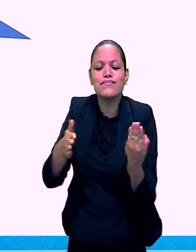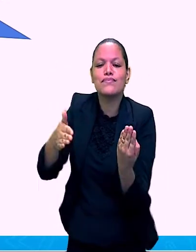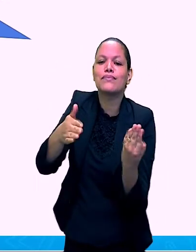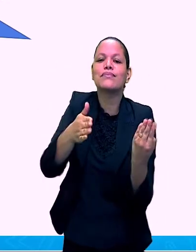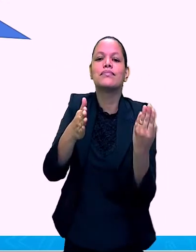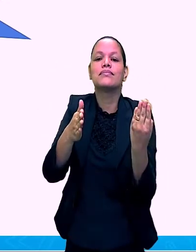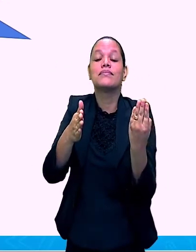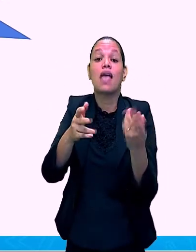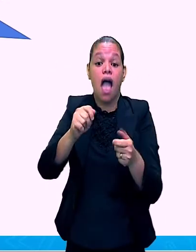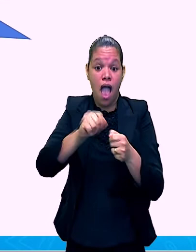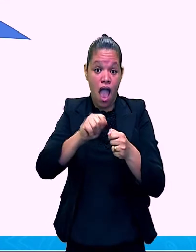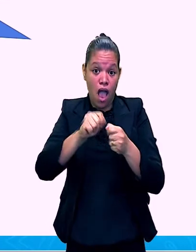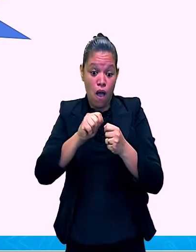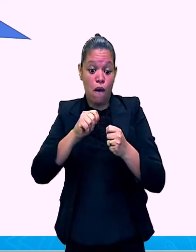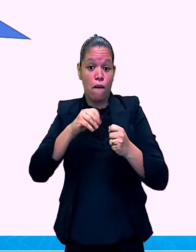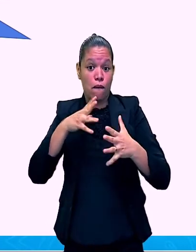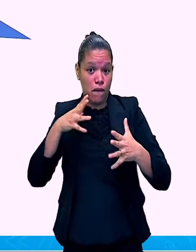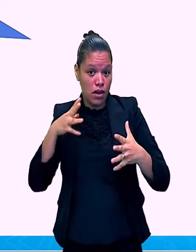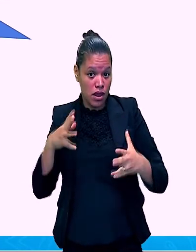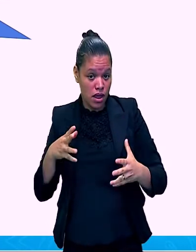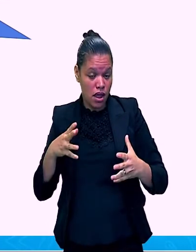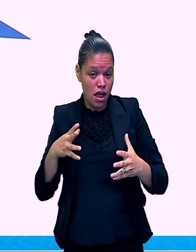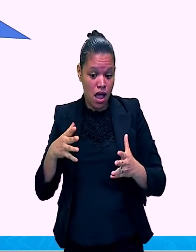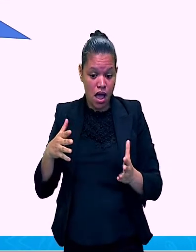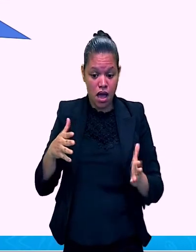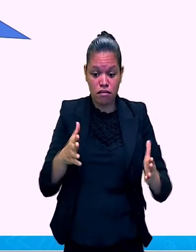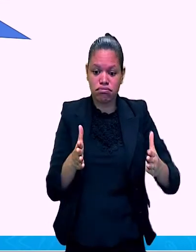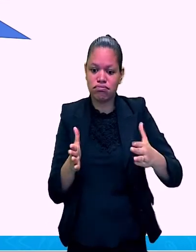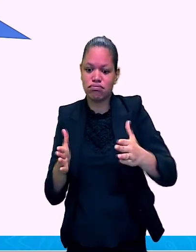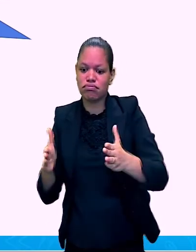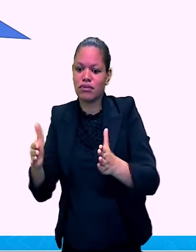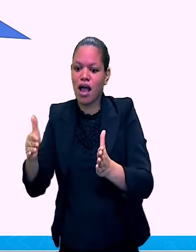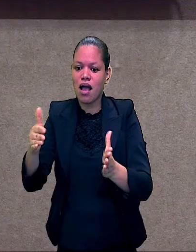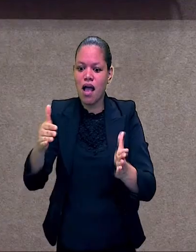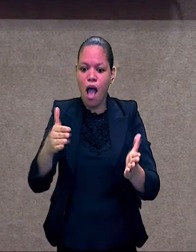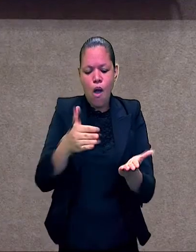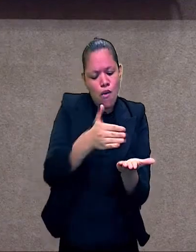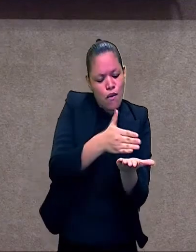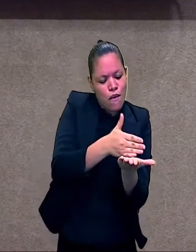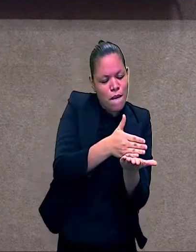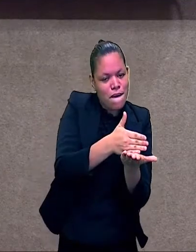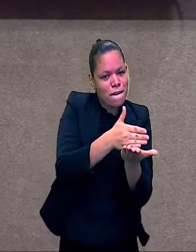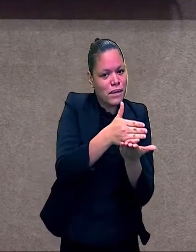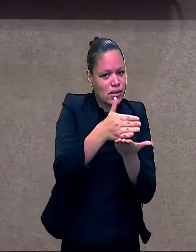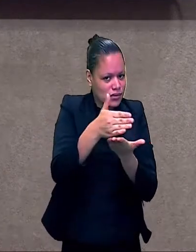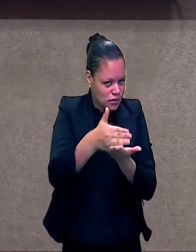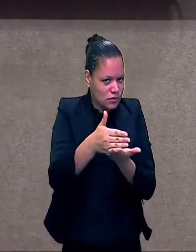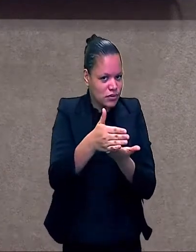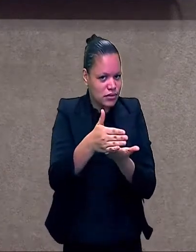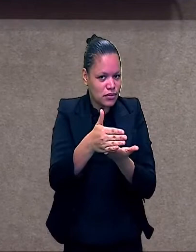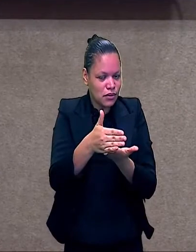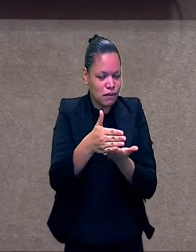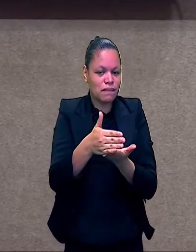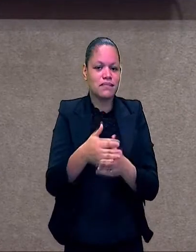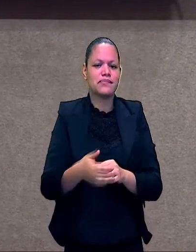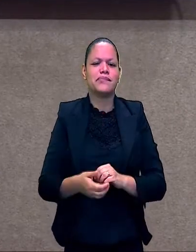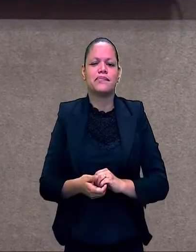foram criados. Foi a partir daí, então, que começou a se abrir